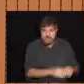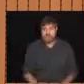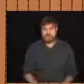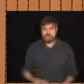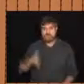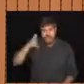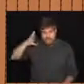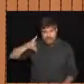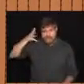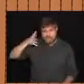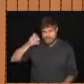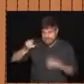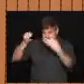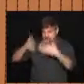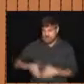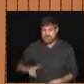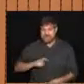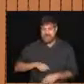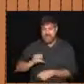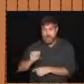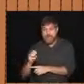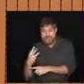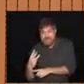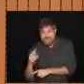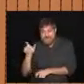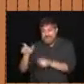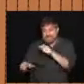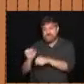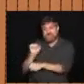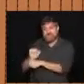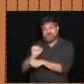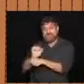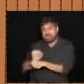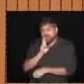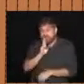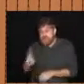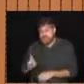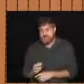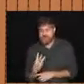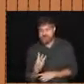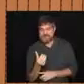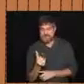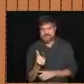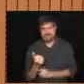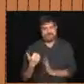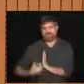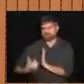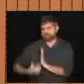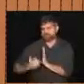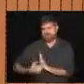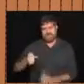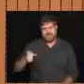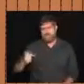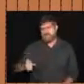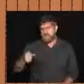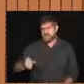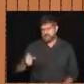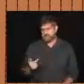falou, 83 casos aguardando o resultado de exame, 36 já foram descartados, já deram